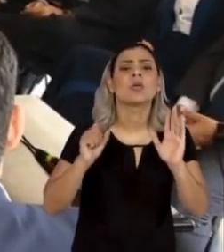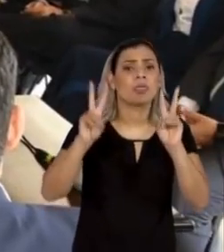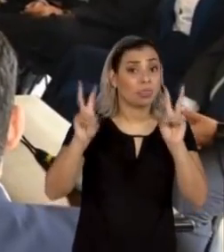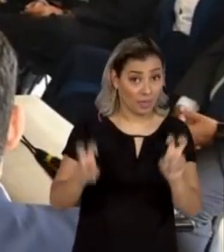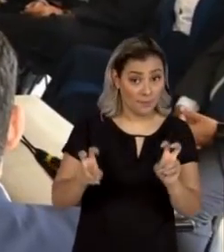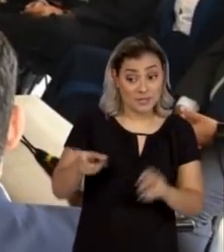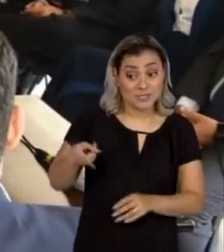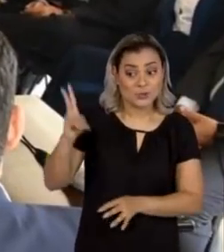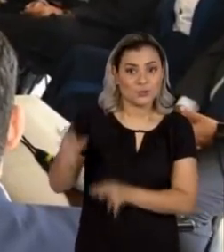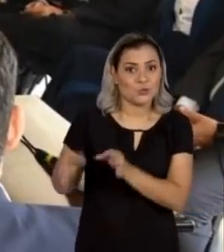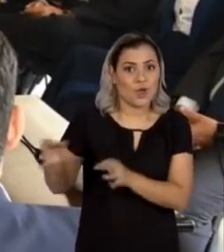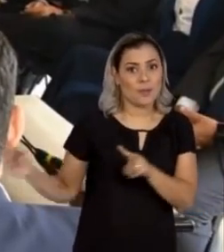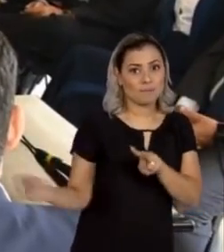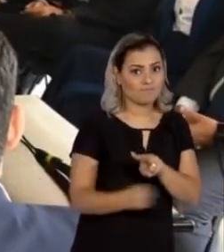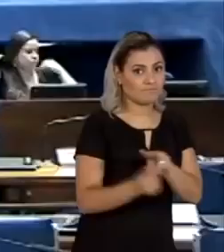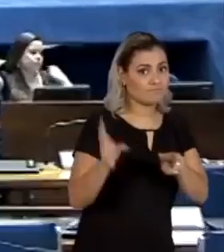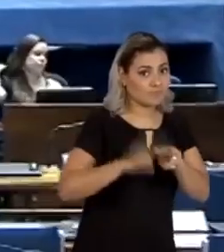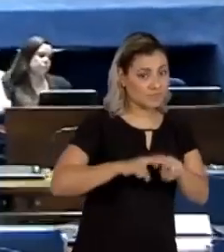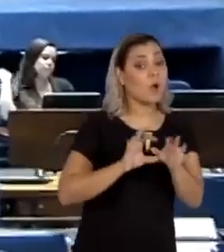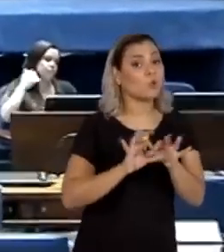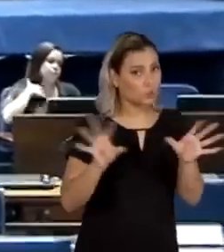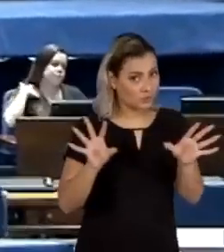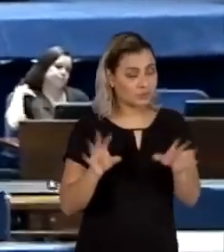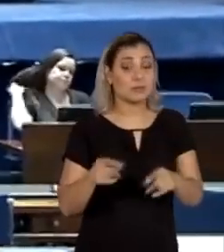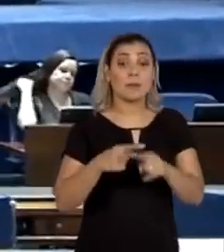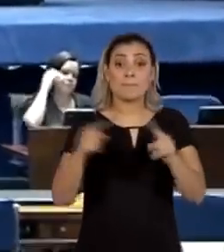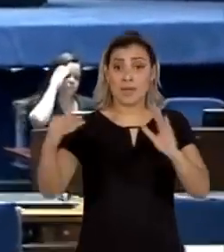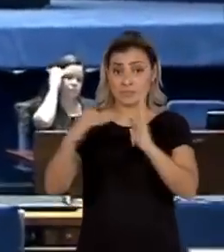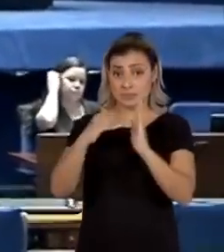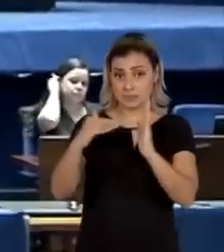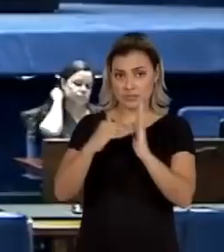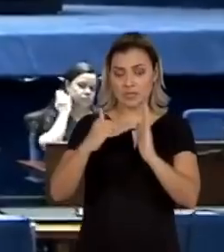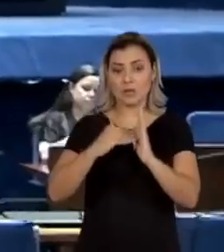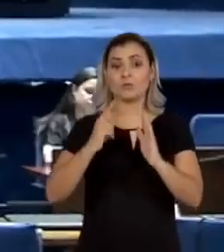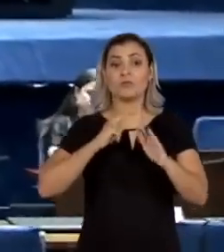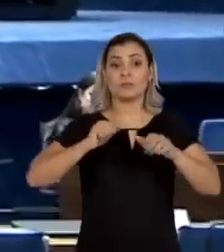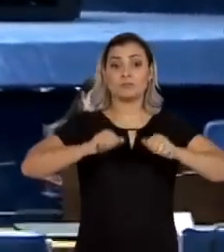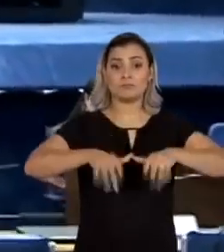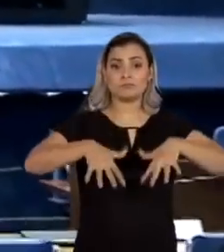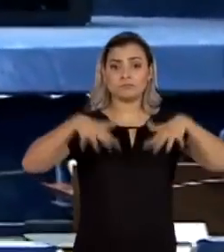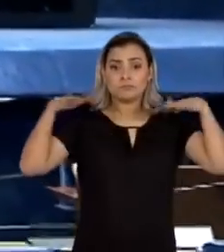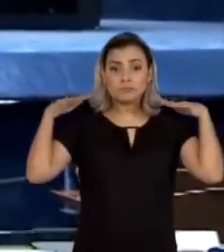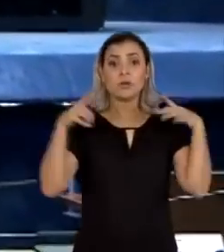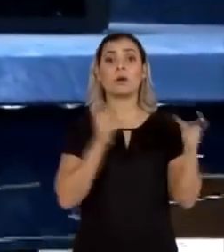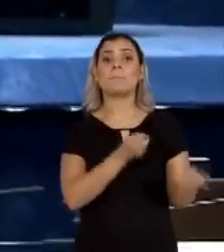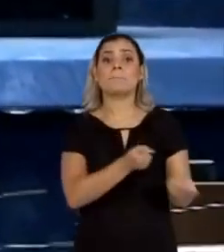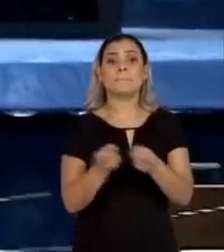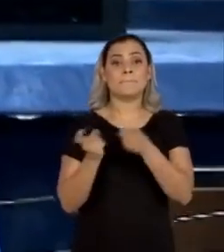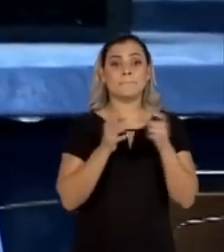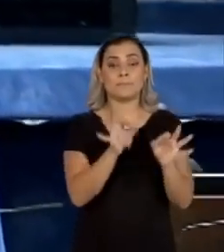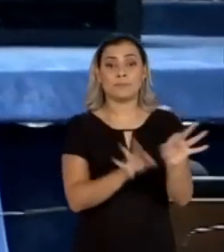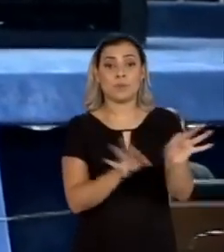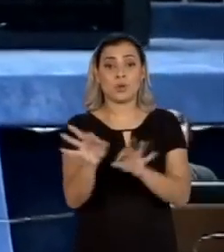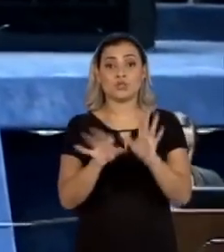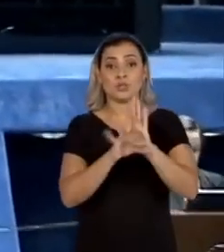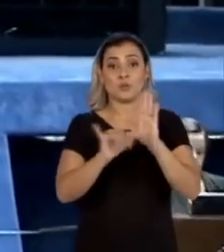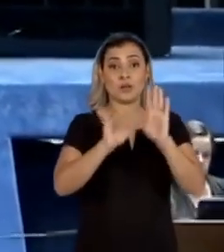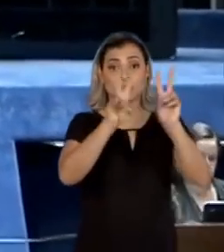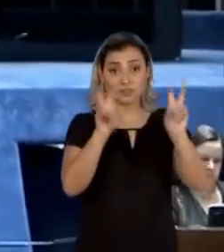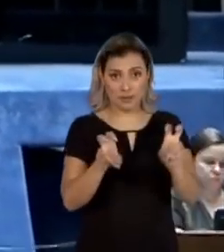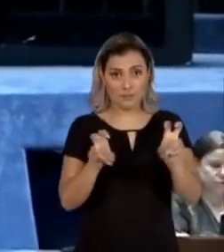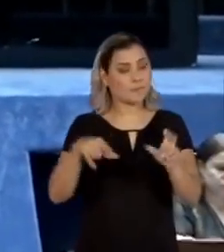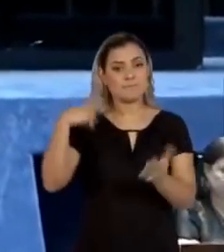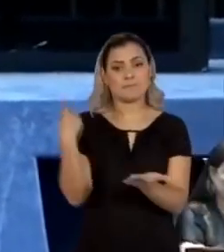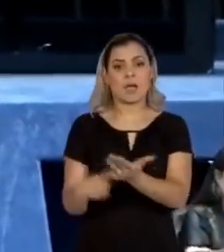prisão após condenação em segunda instância. No Senado, uma audiência que trata de um projeto de lei sobre o assunto foi adiada